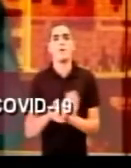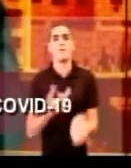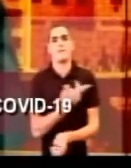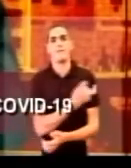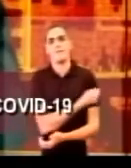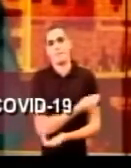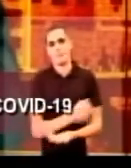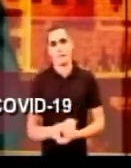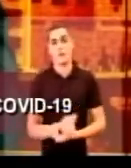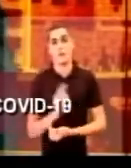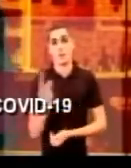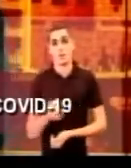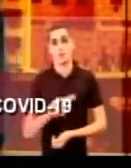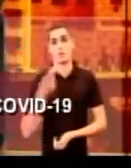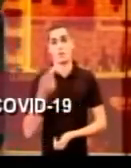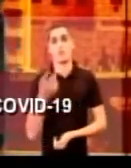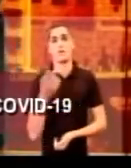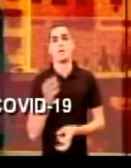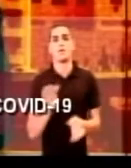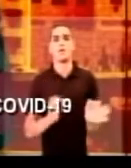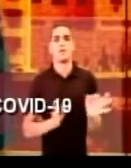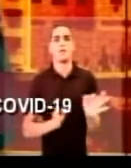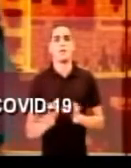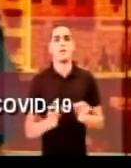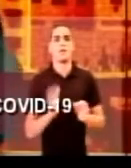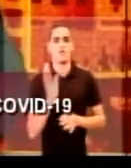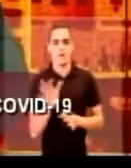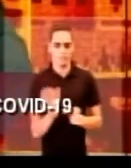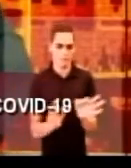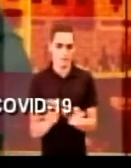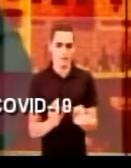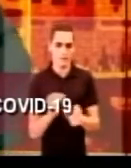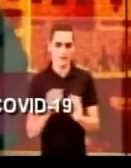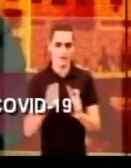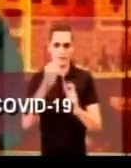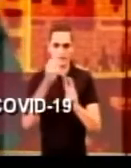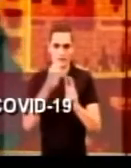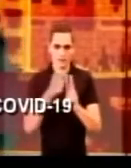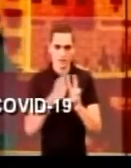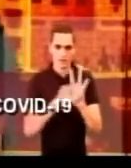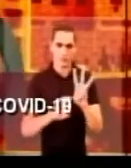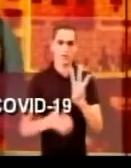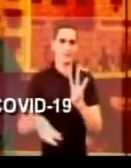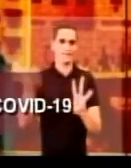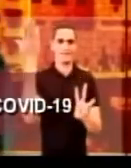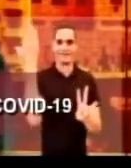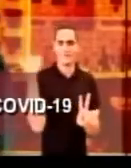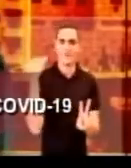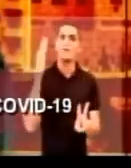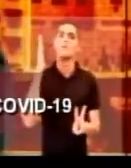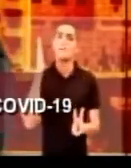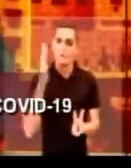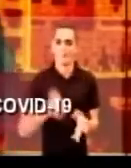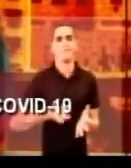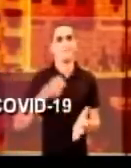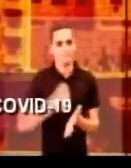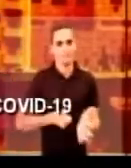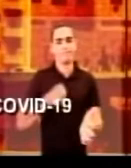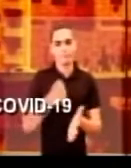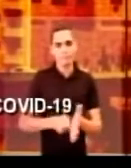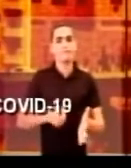programando isso há 3 meses. Há 3 meses nós temos empenhados